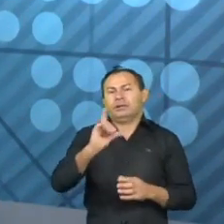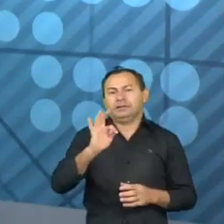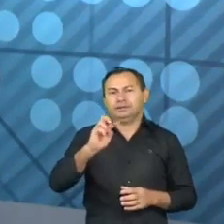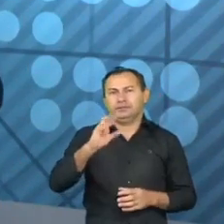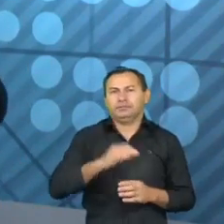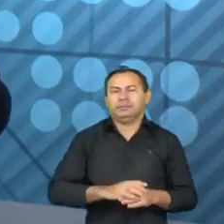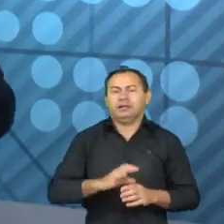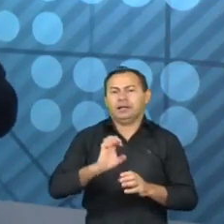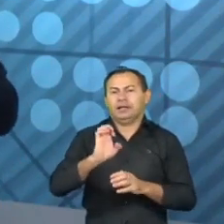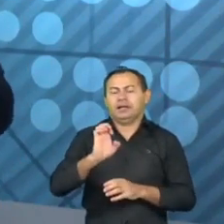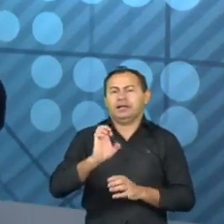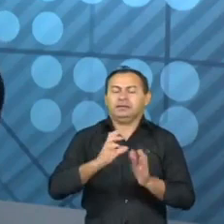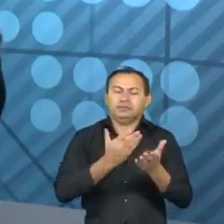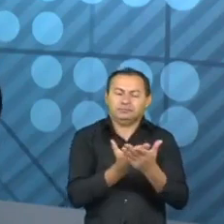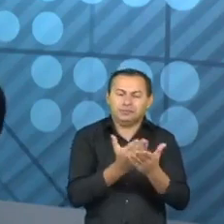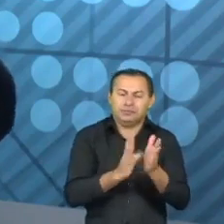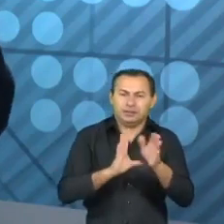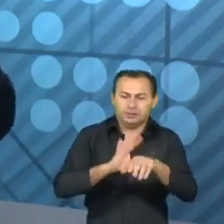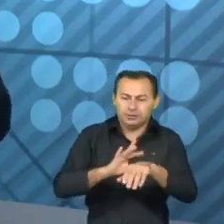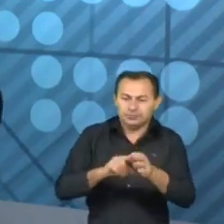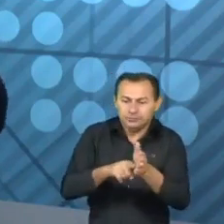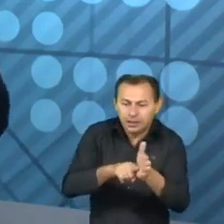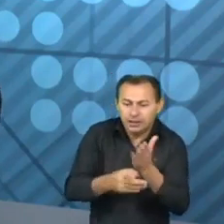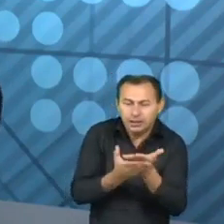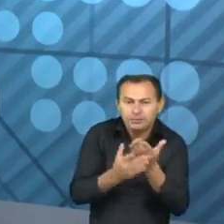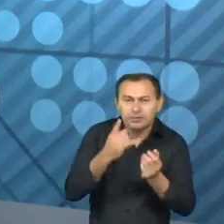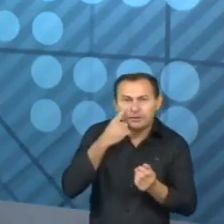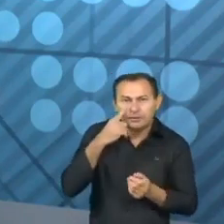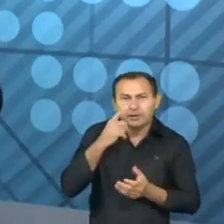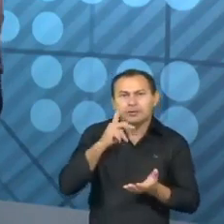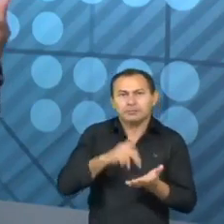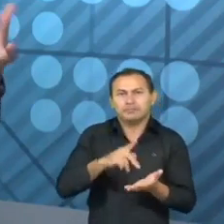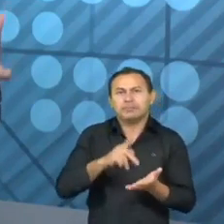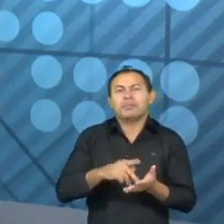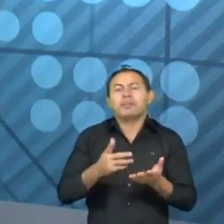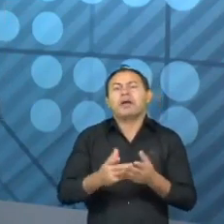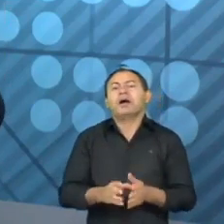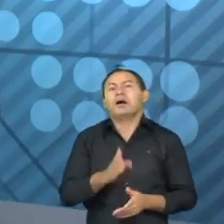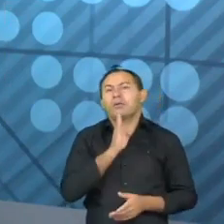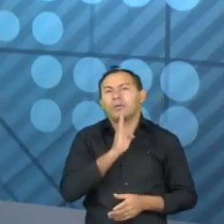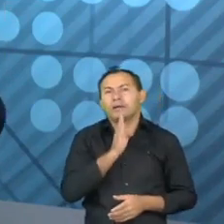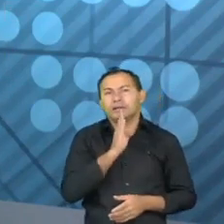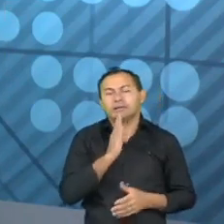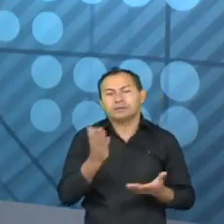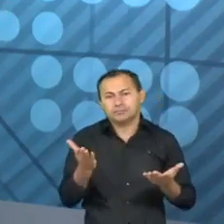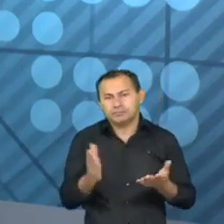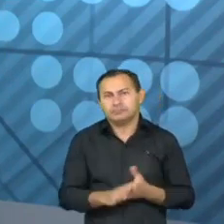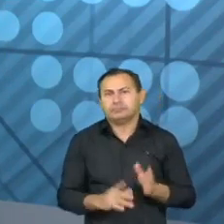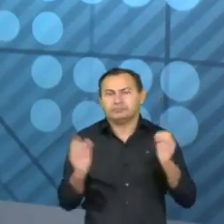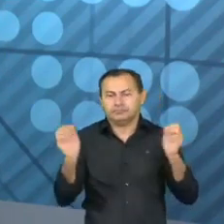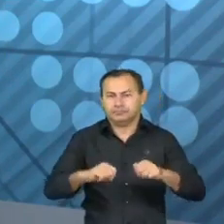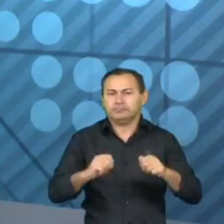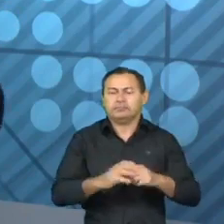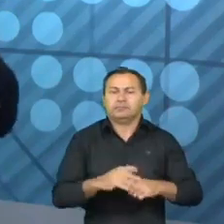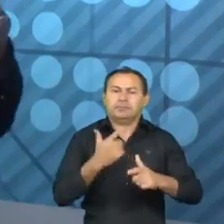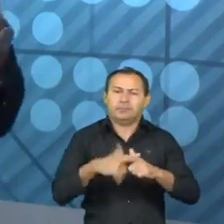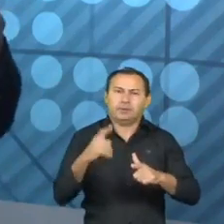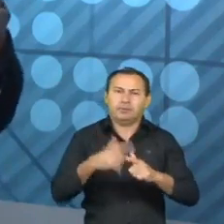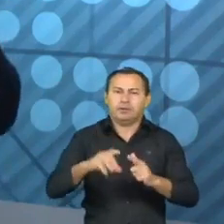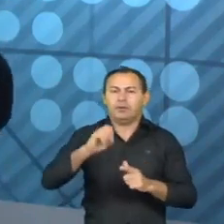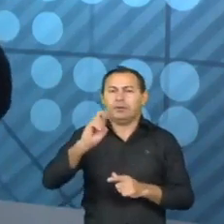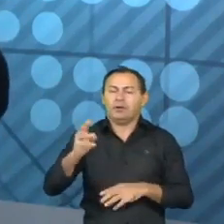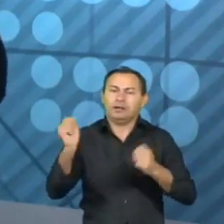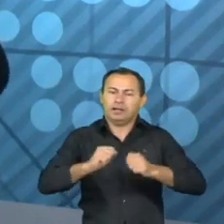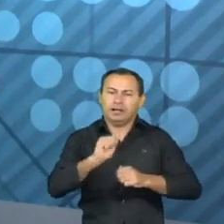da epidemiologia, para que você realmente conheça, né, esses possíveis problemas ou